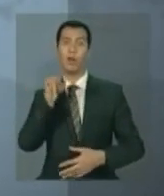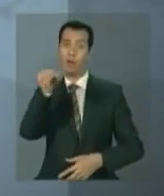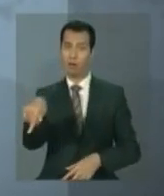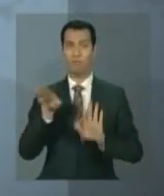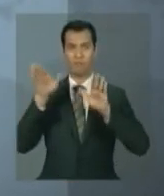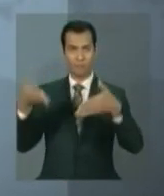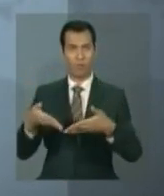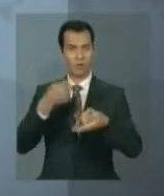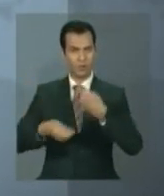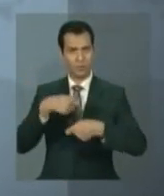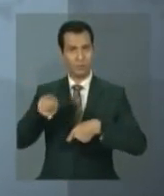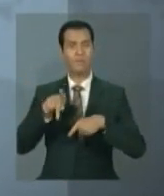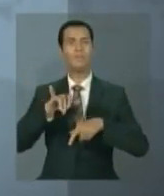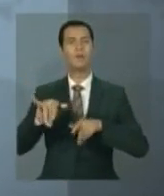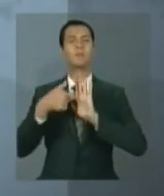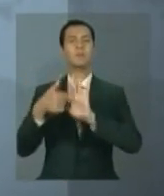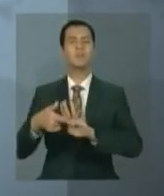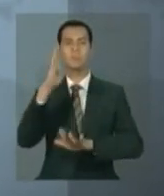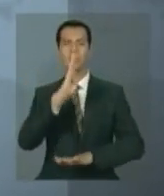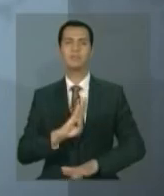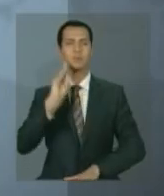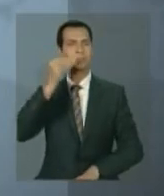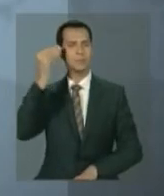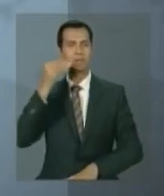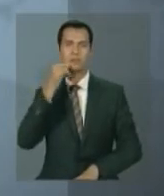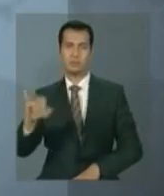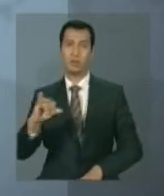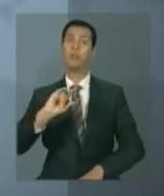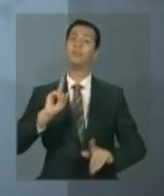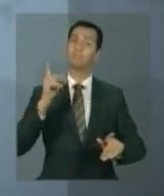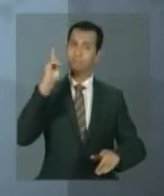brasileira sobre energias renováveis. Lembrando que podemos voltar a qualquer